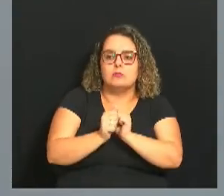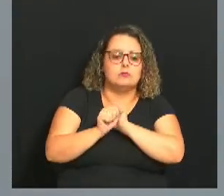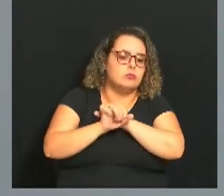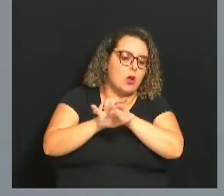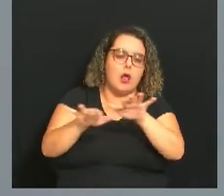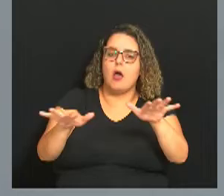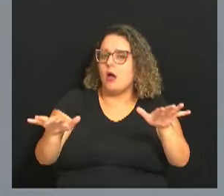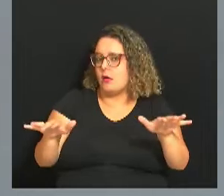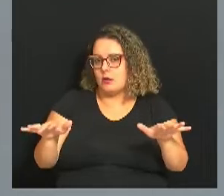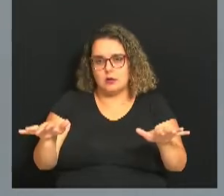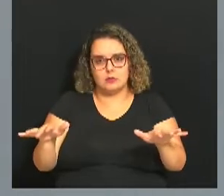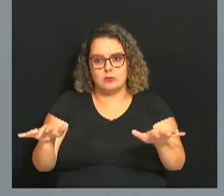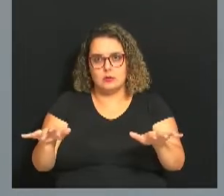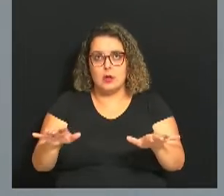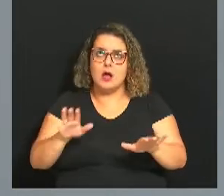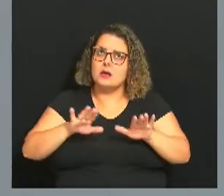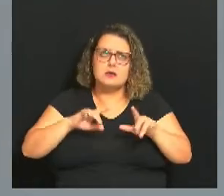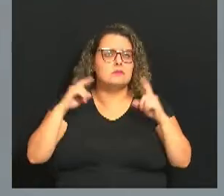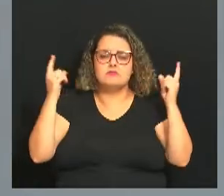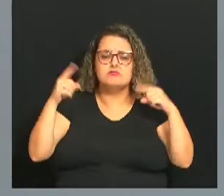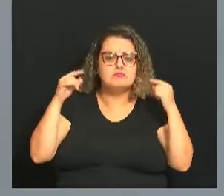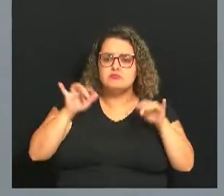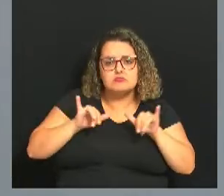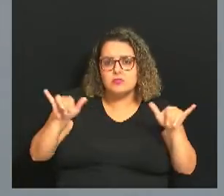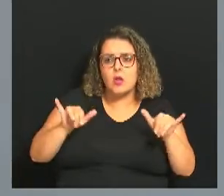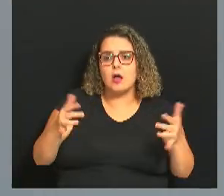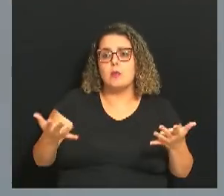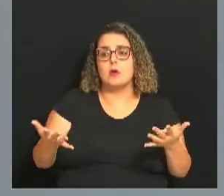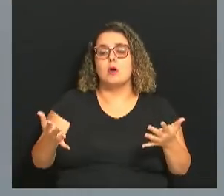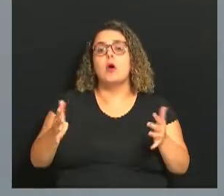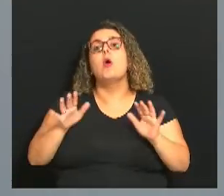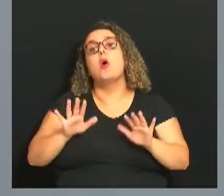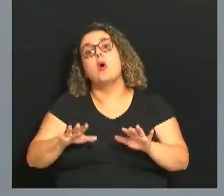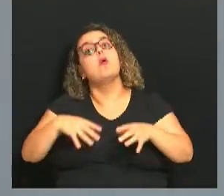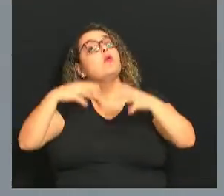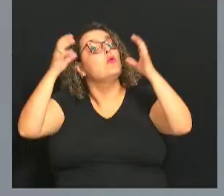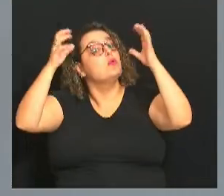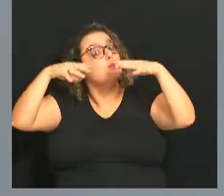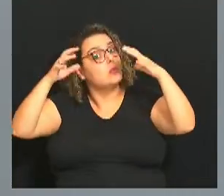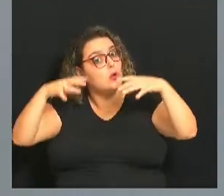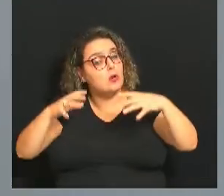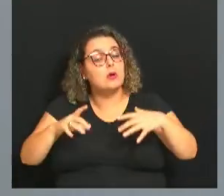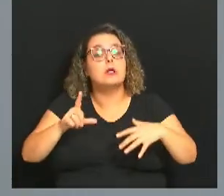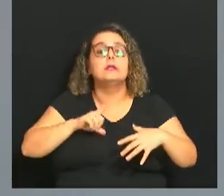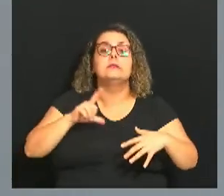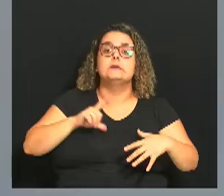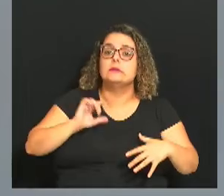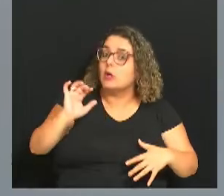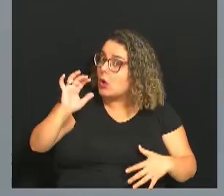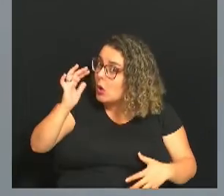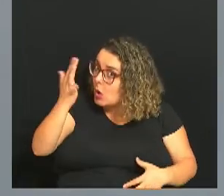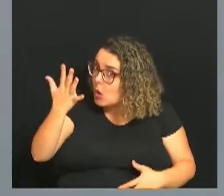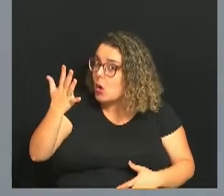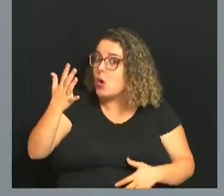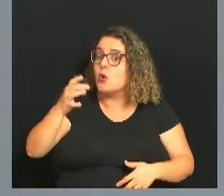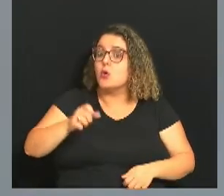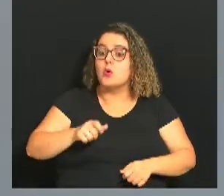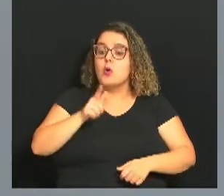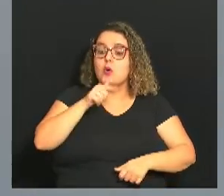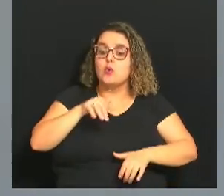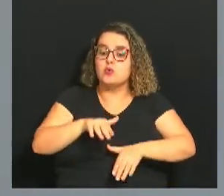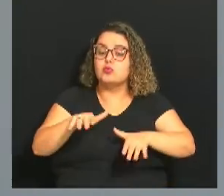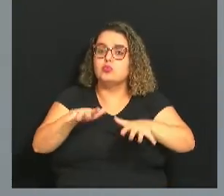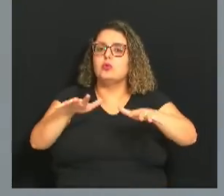precisa talvez ser uma sirene, mas criar um mecanismo, olha, vai chover muito, há uma previsão de que aumente a cota do rio, então